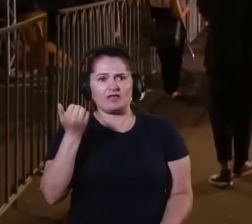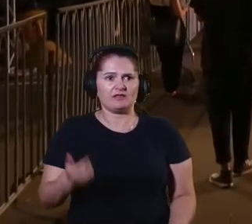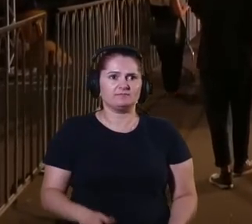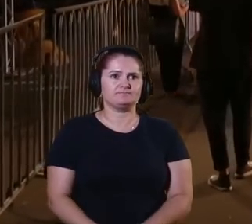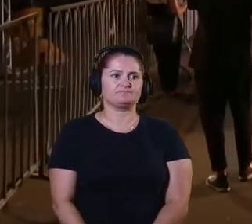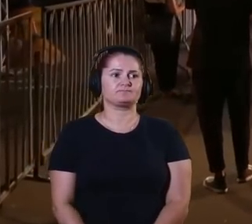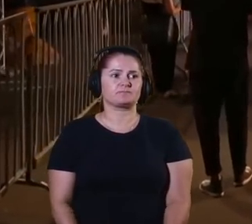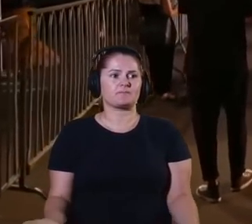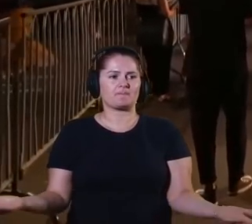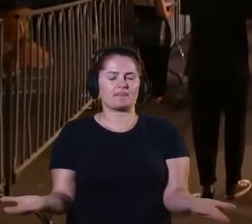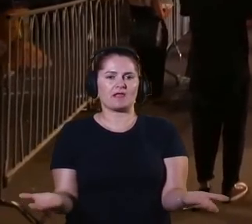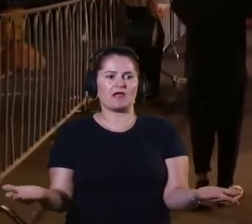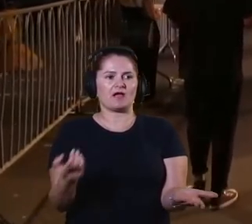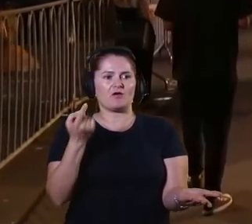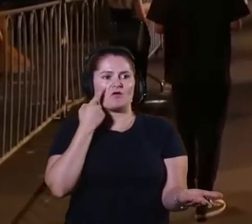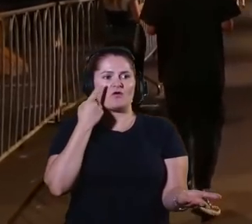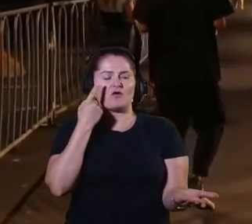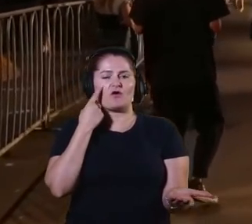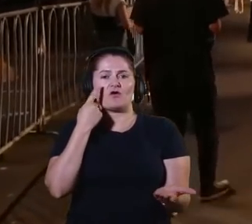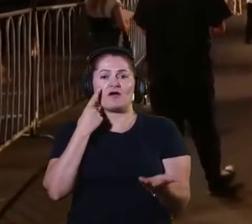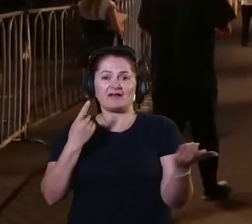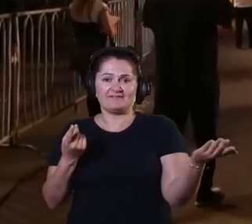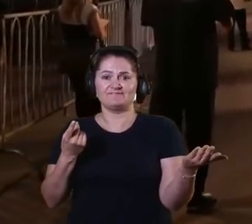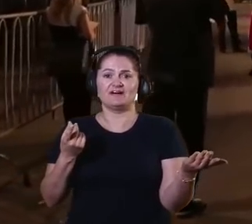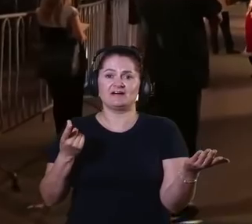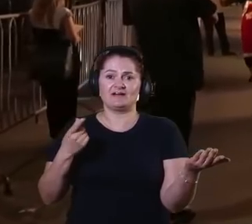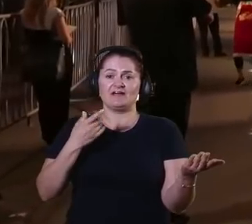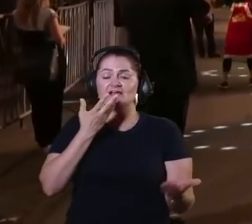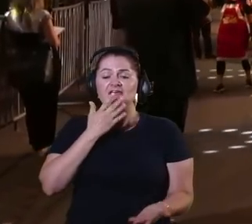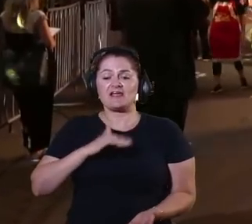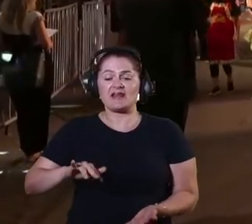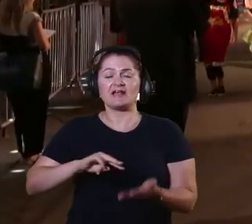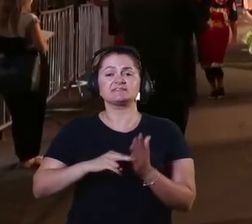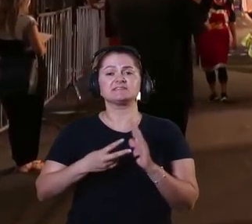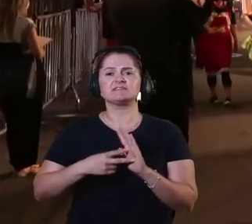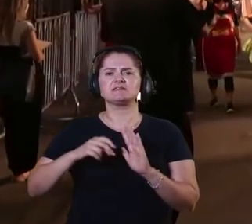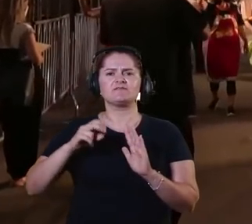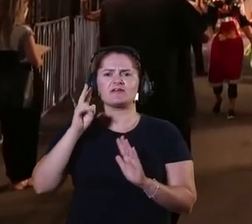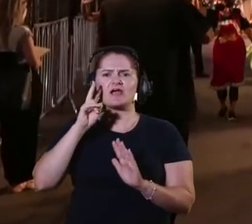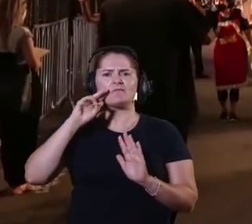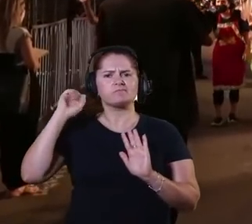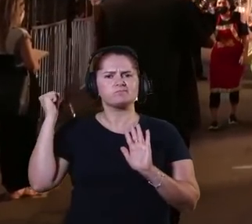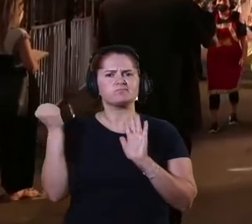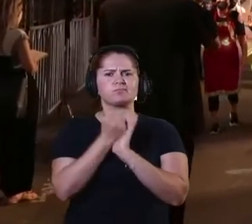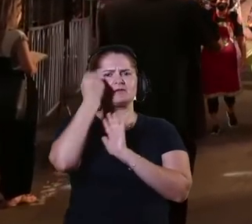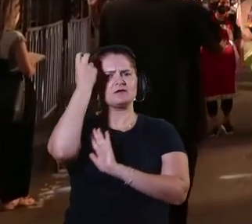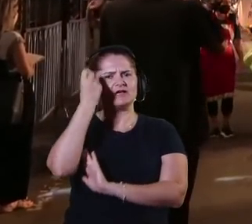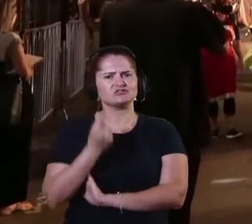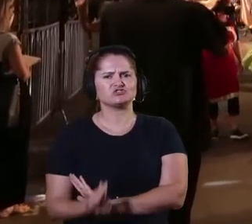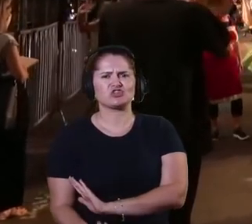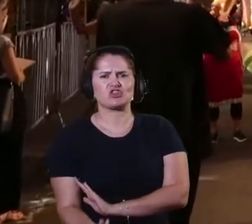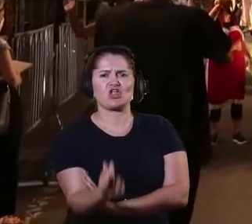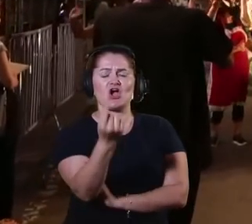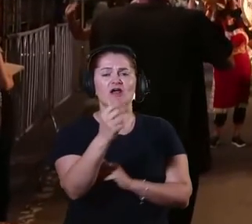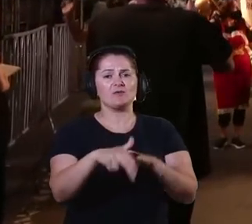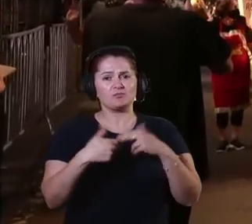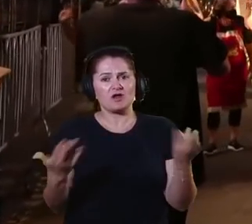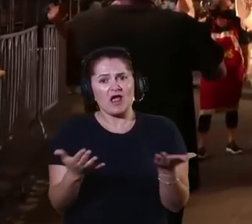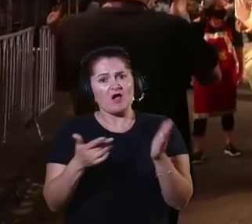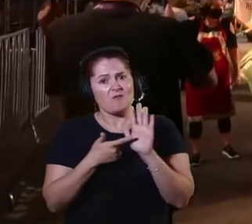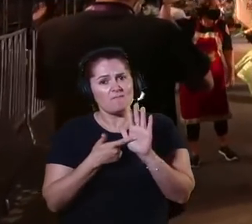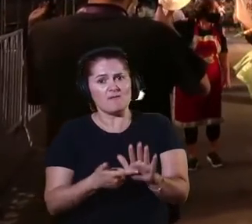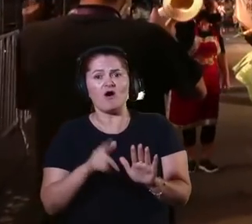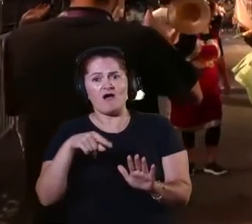produção, inclusive as crianças, o legado, né? Então, é o que representa esse carro, é exatamente o